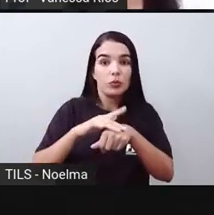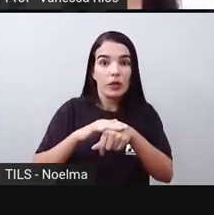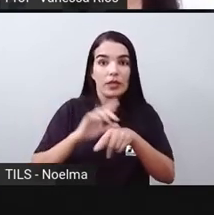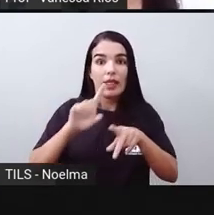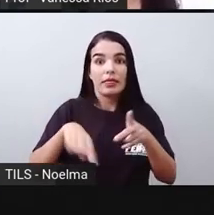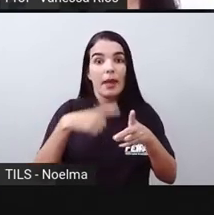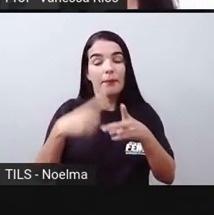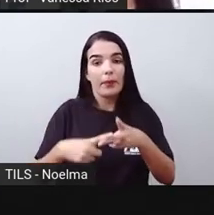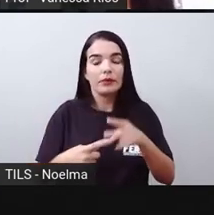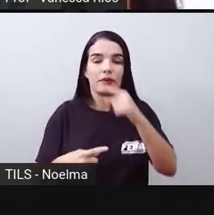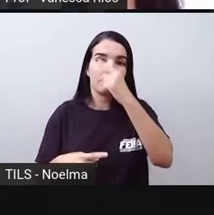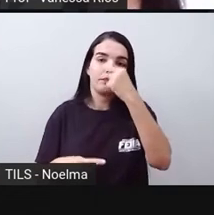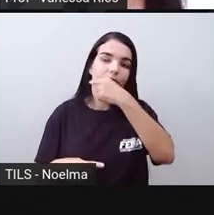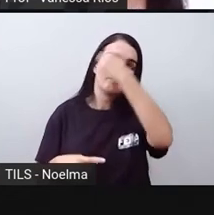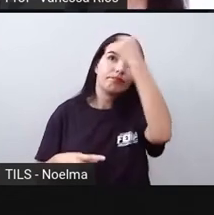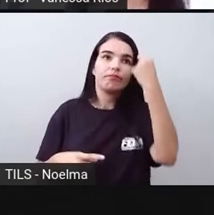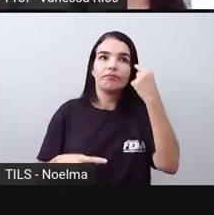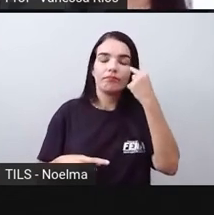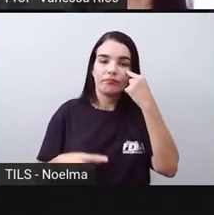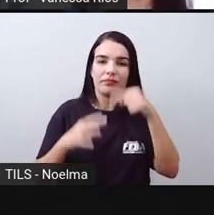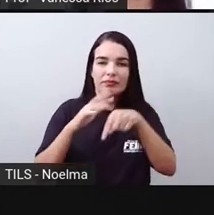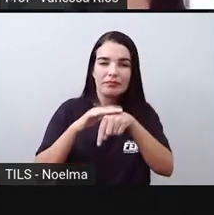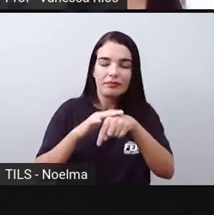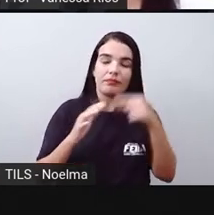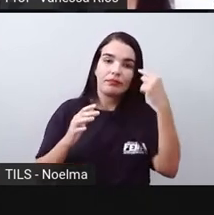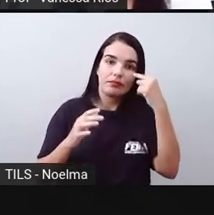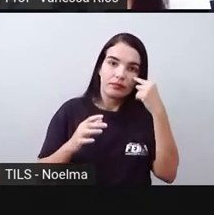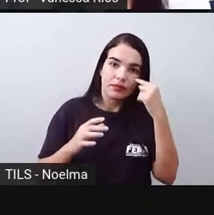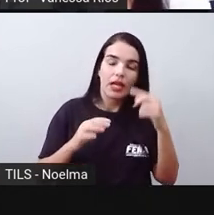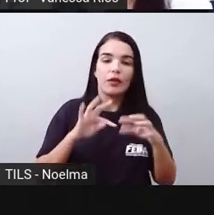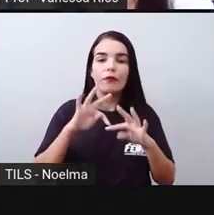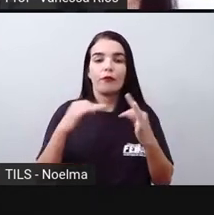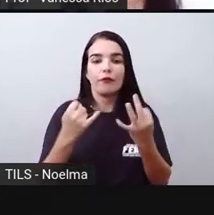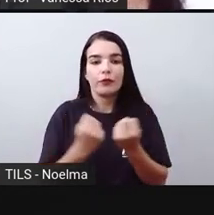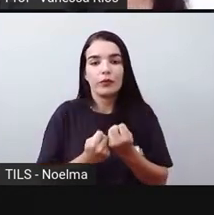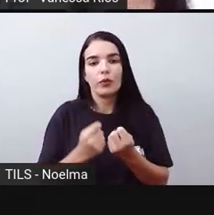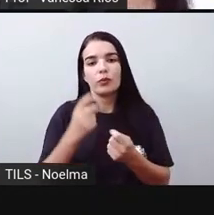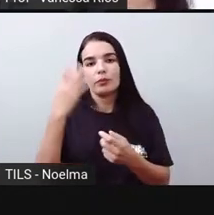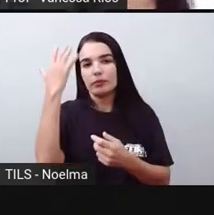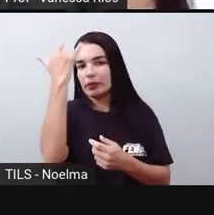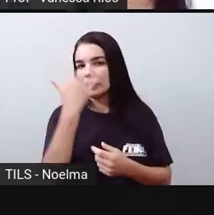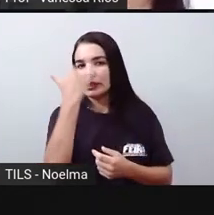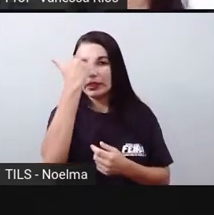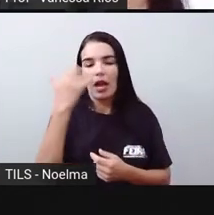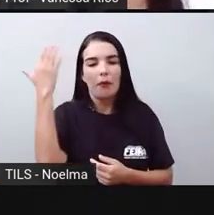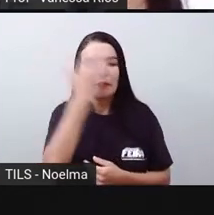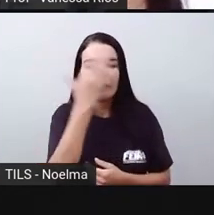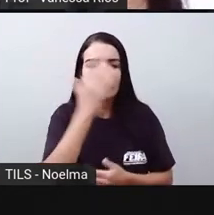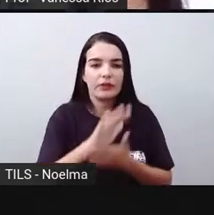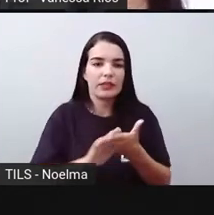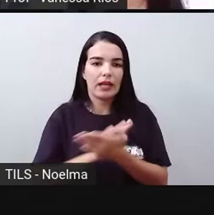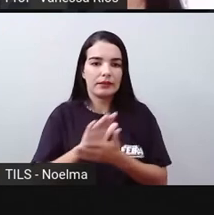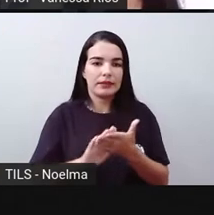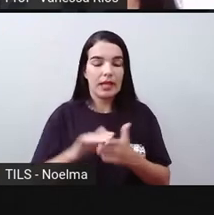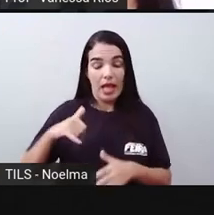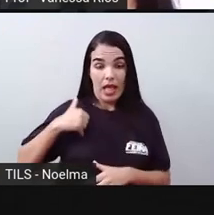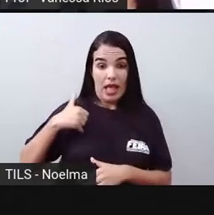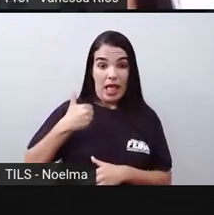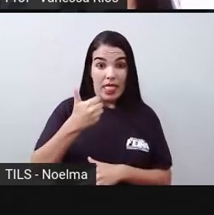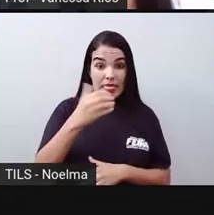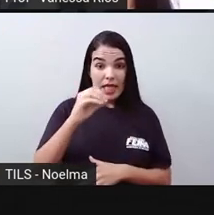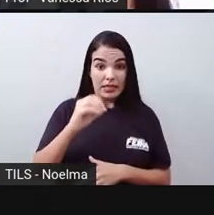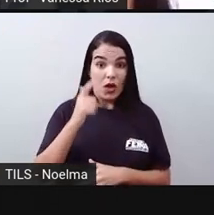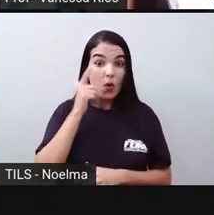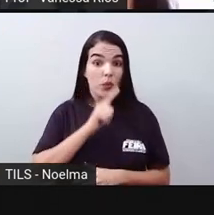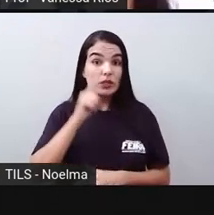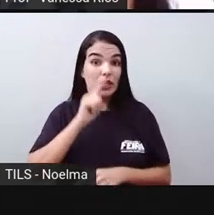se destacava em muitas habilidades, né, de memorização, de conhecimentos. E ele conseguiu, então,